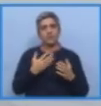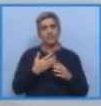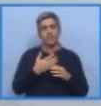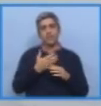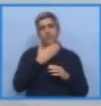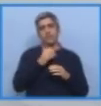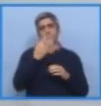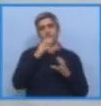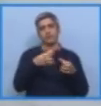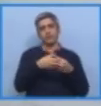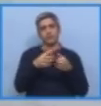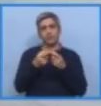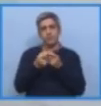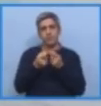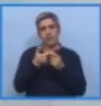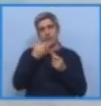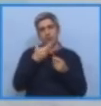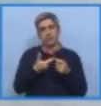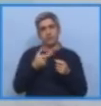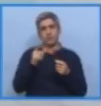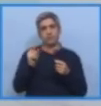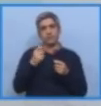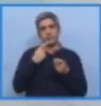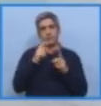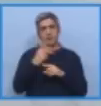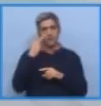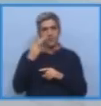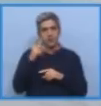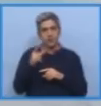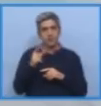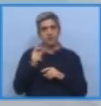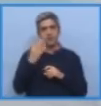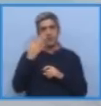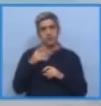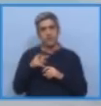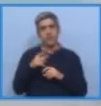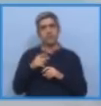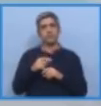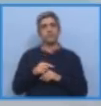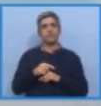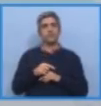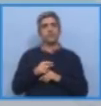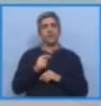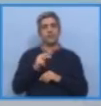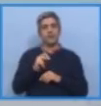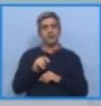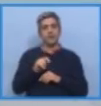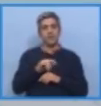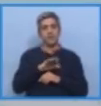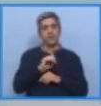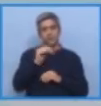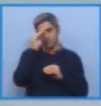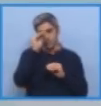isso as primeiras comunidades muito próximas da experiência da ressurreição, da primeira evangelização, e por isso o Evangelho, o ensinamento de